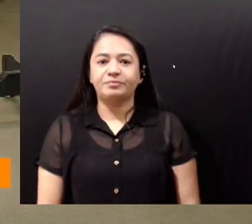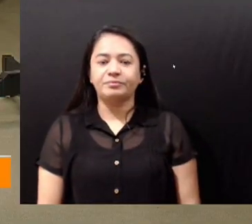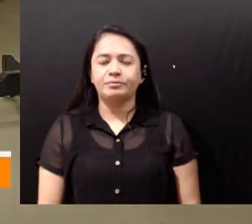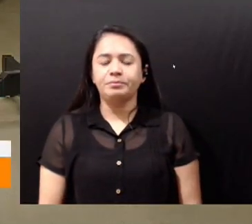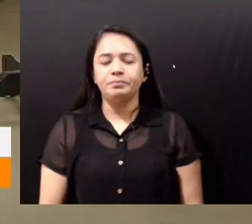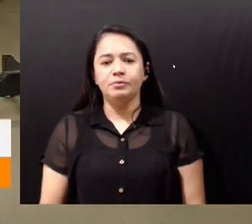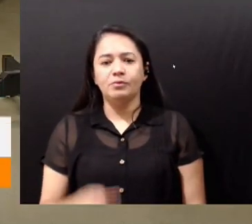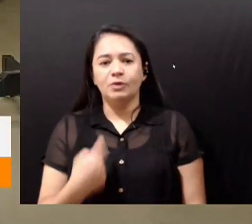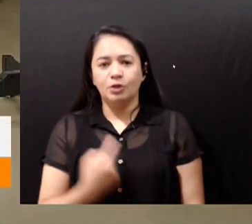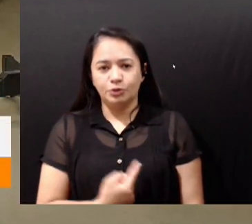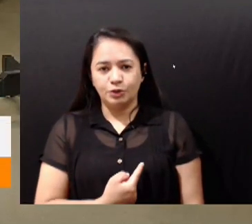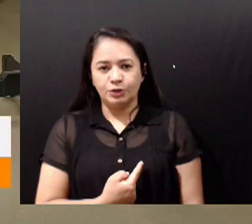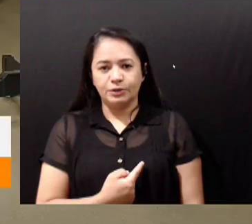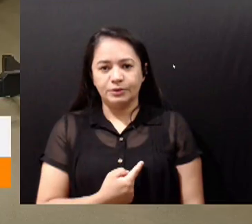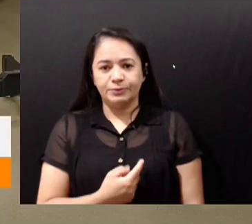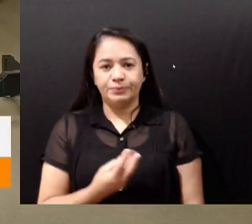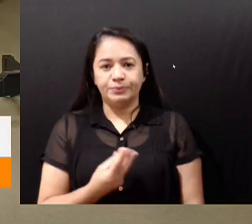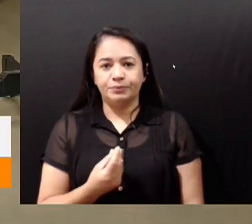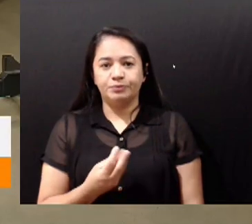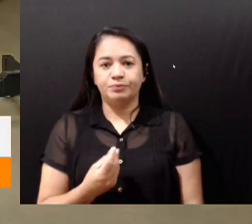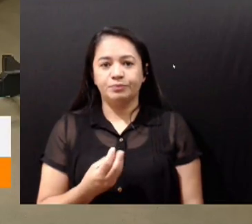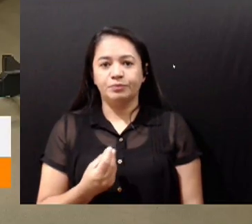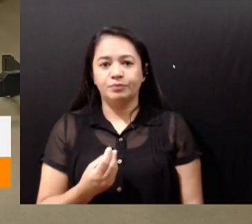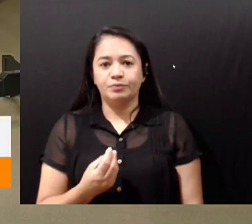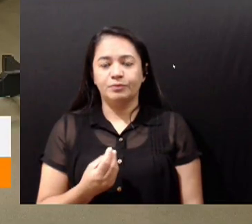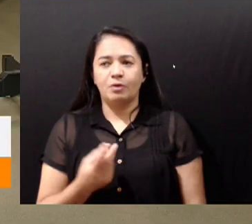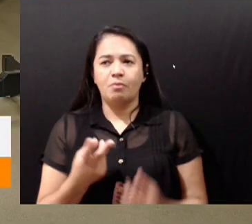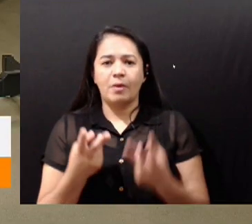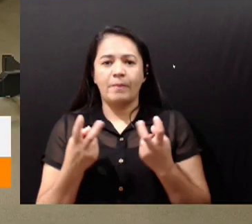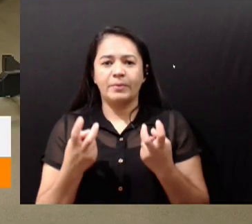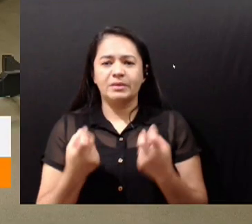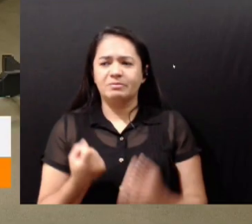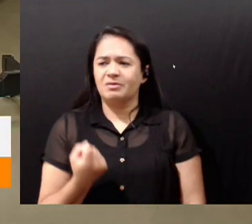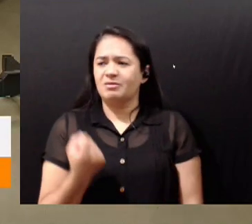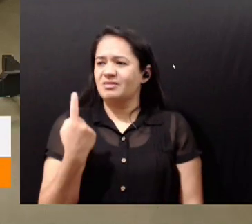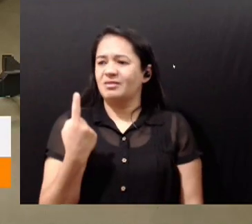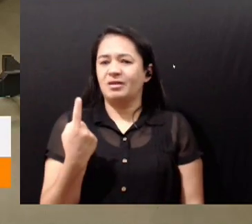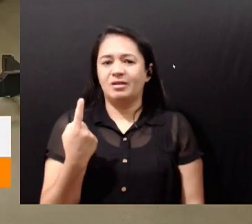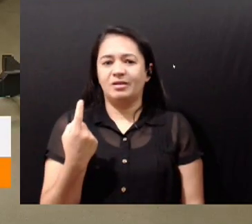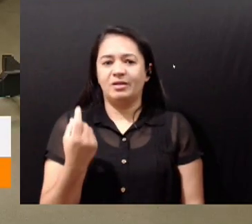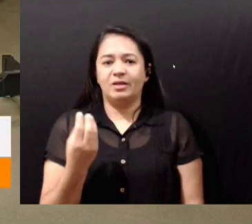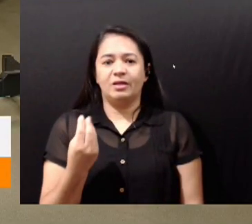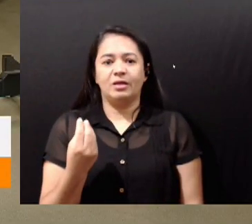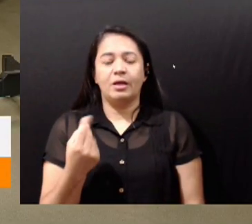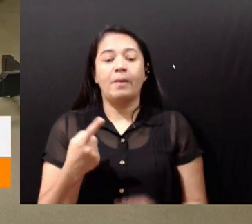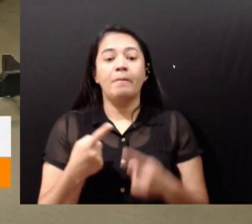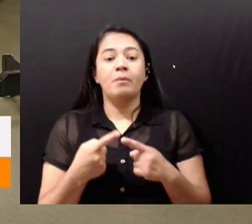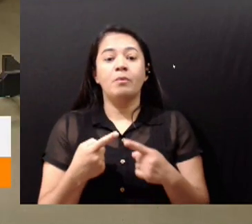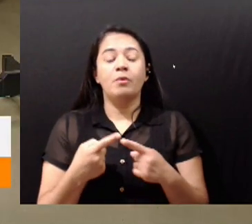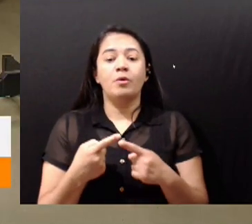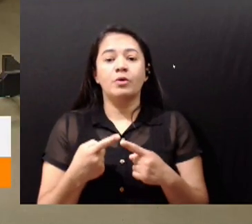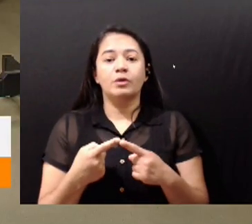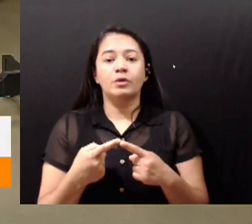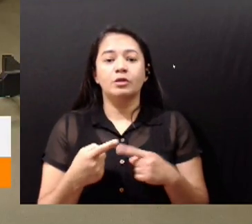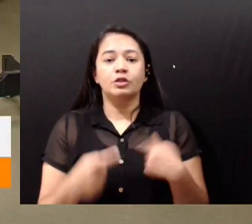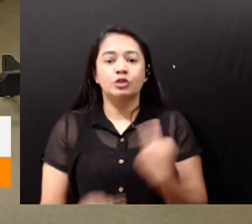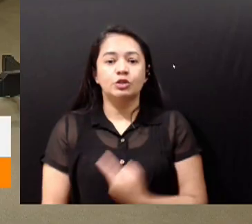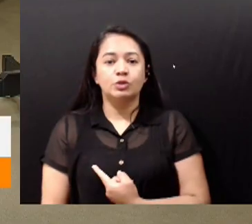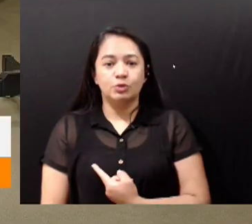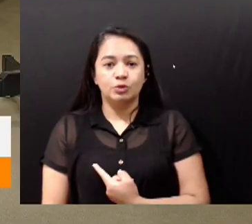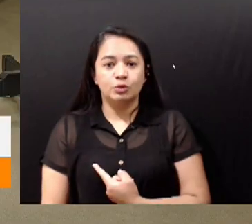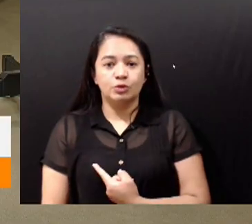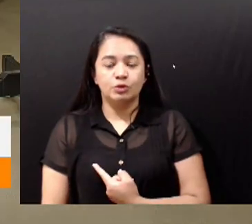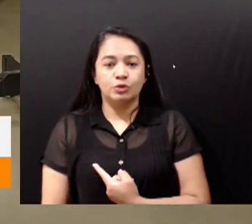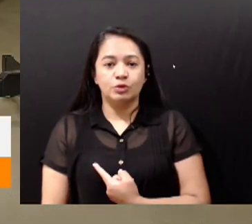temos uma percepção estranha. Por que que a gente, quando a gente pensa em